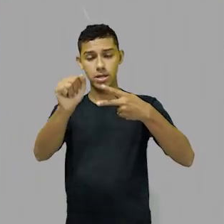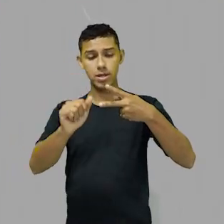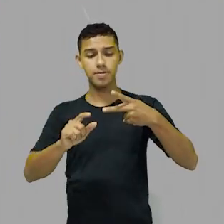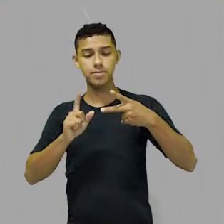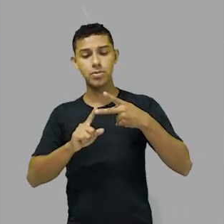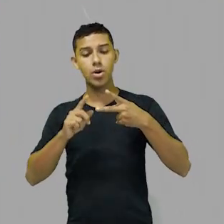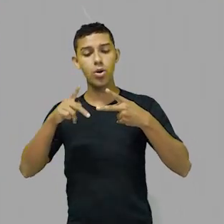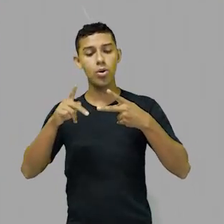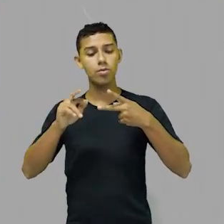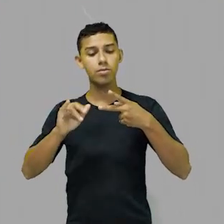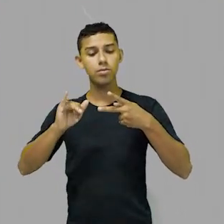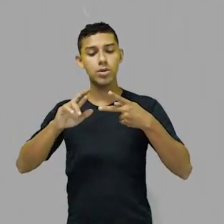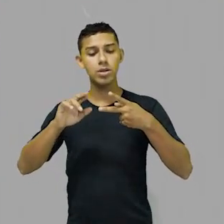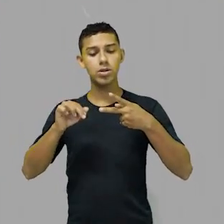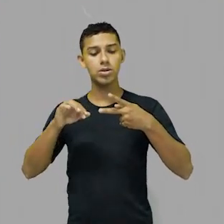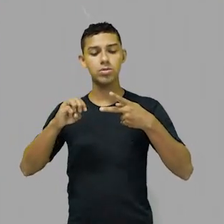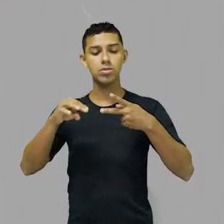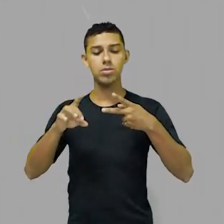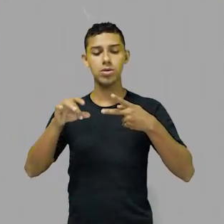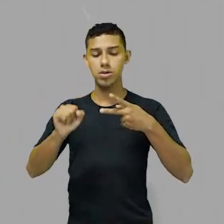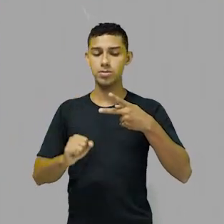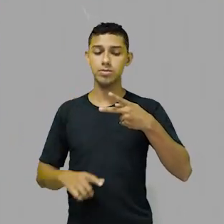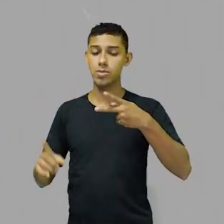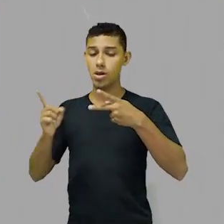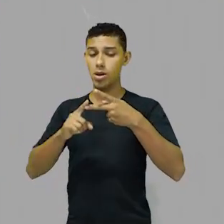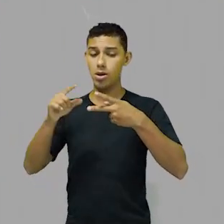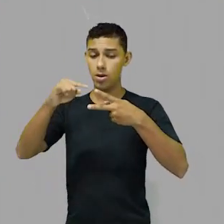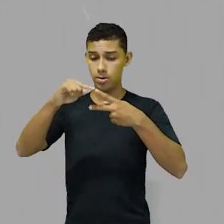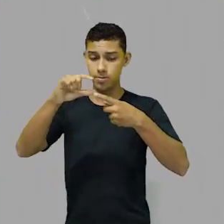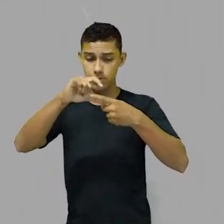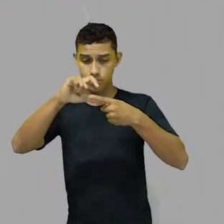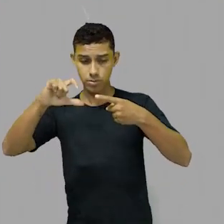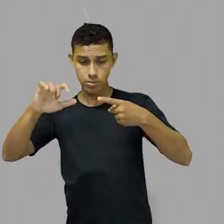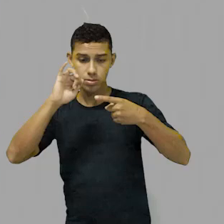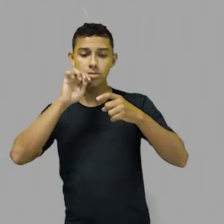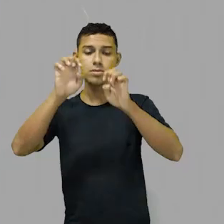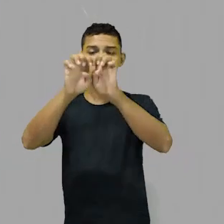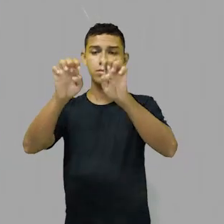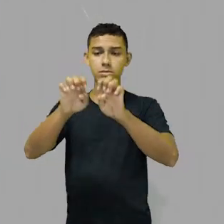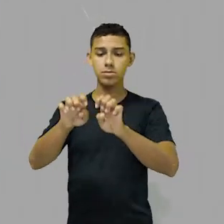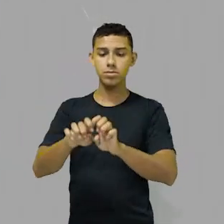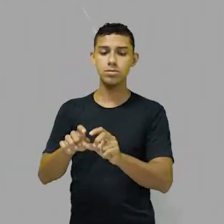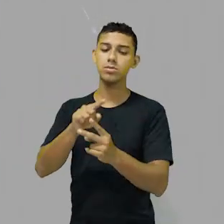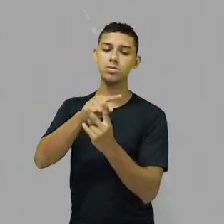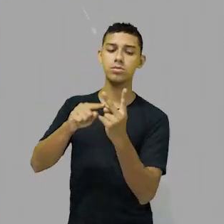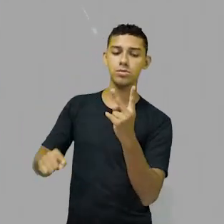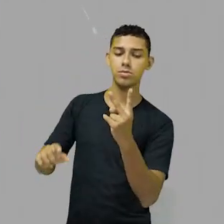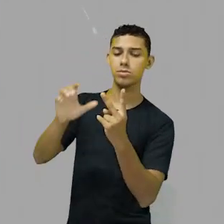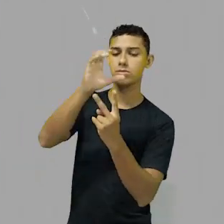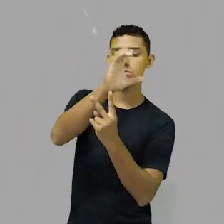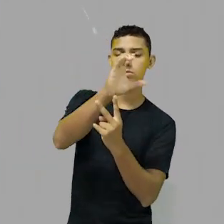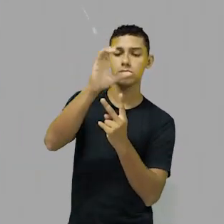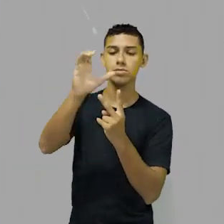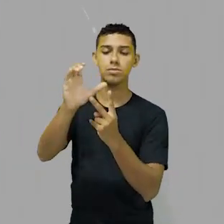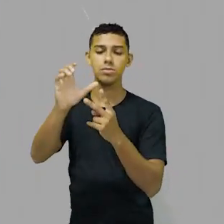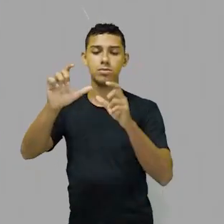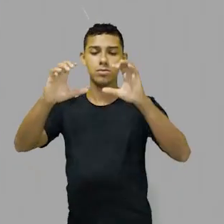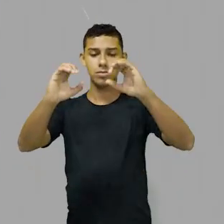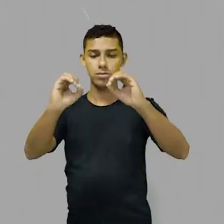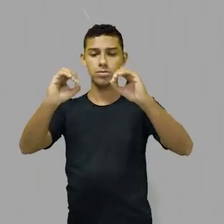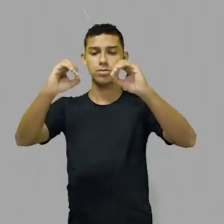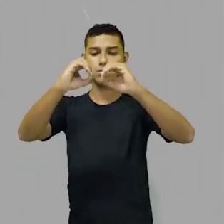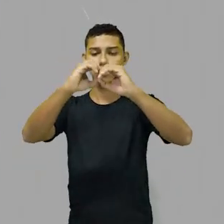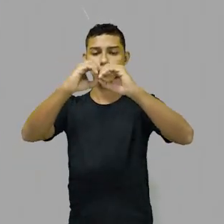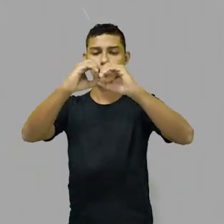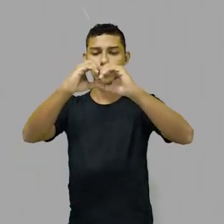bases nitrogenadas que são derivadas de uma estrutura que tem 2 anéis de carbono, que a gente chama de